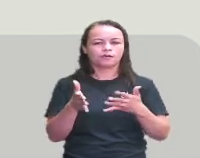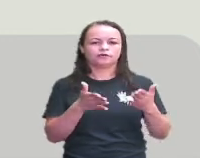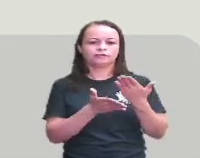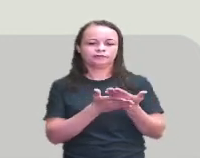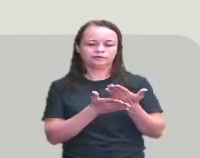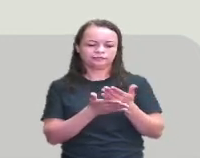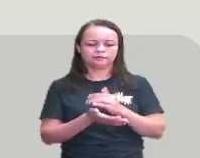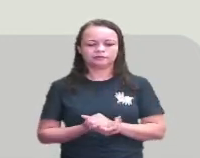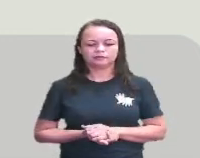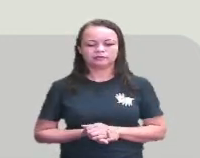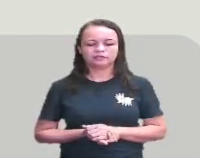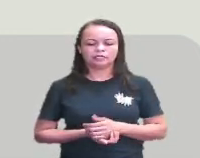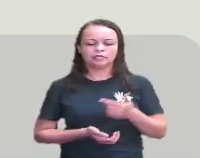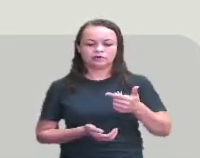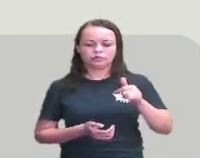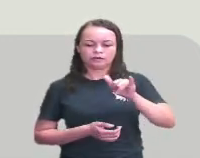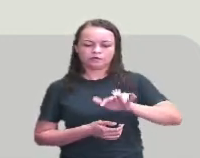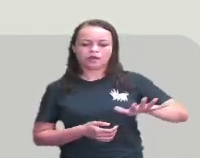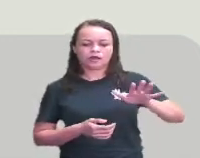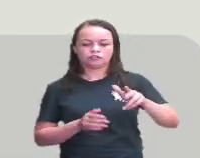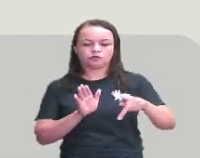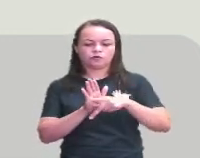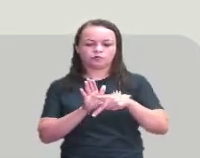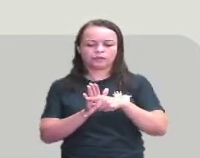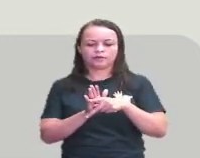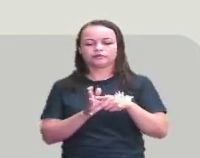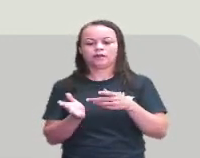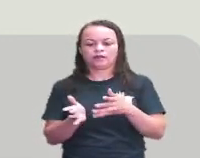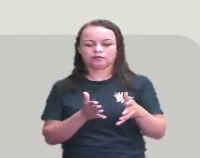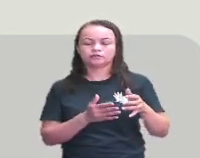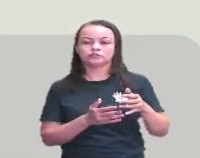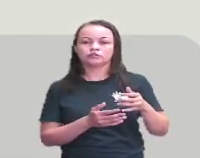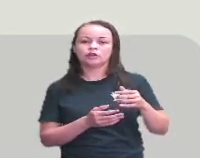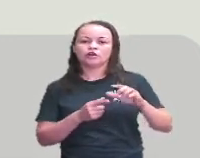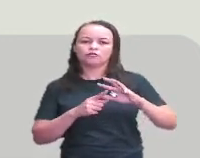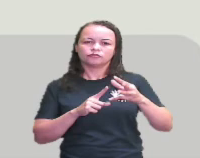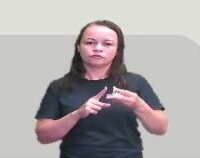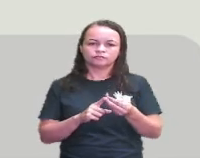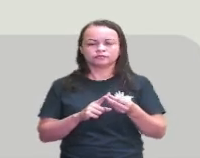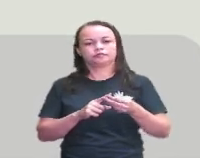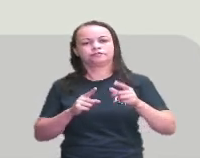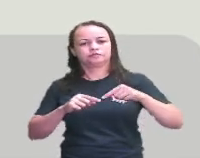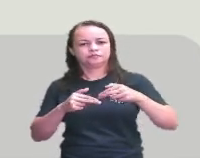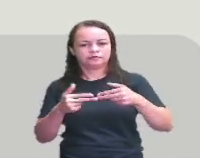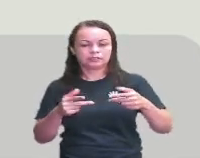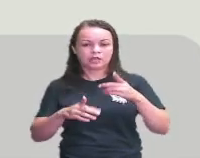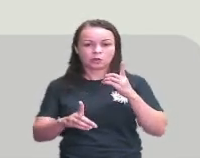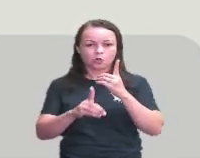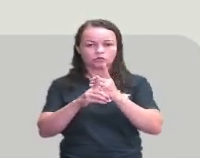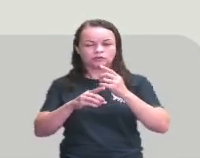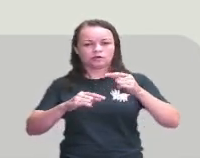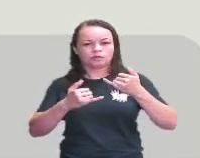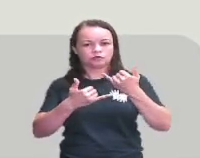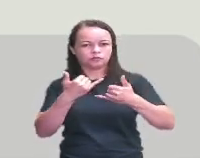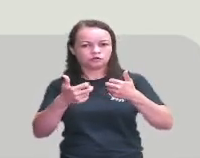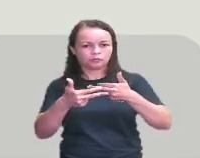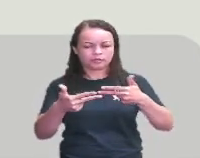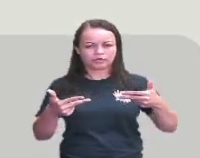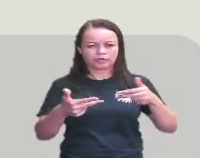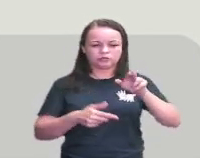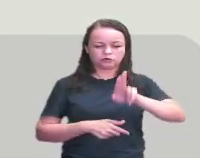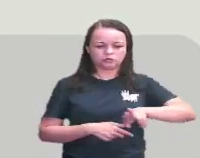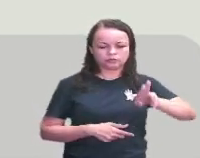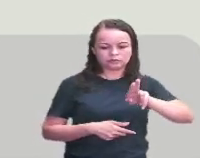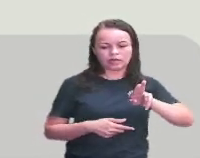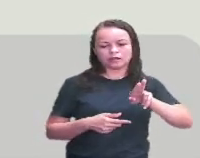cada. Segundo, na imagem, qual das propriedades físicas dos materiais encontramos no brinquedo utilizado pelo menino?